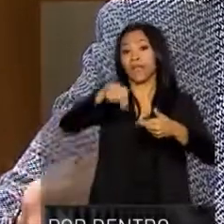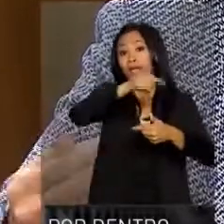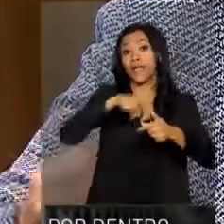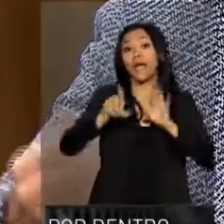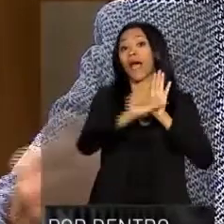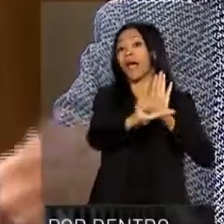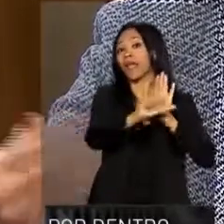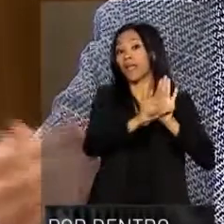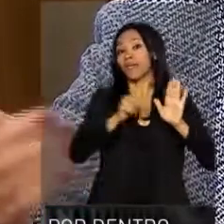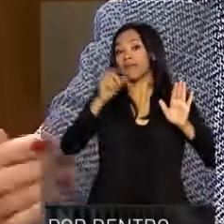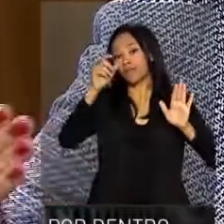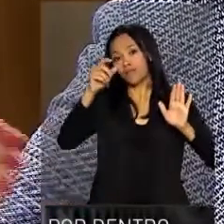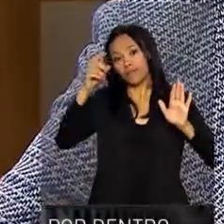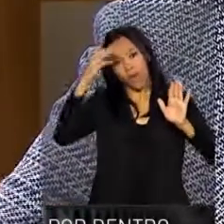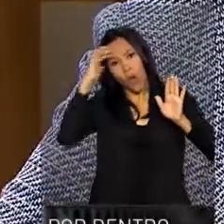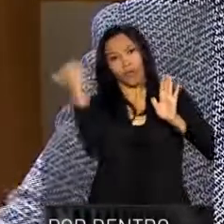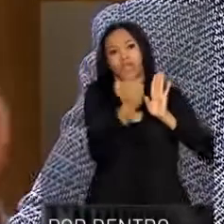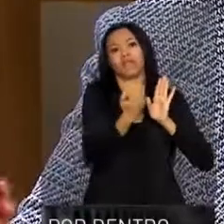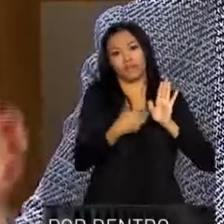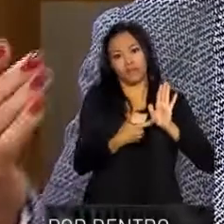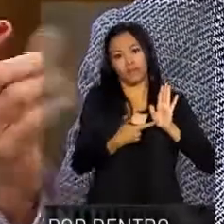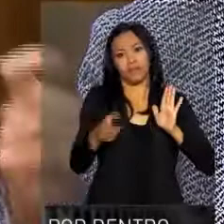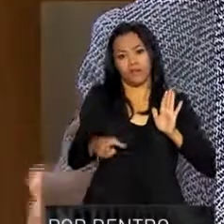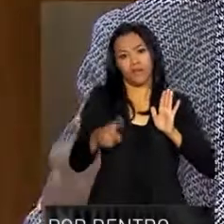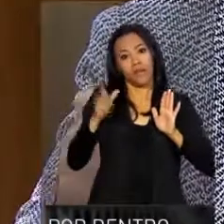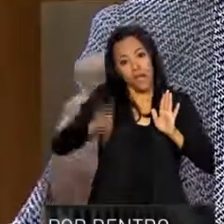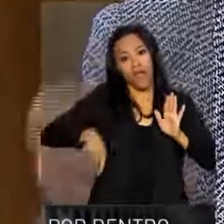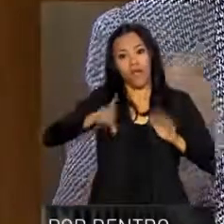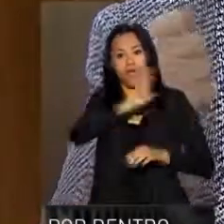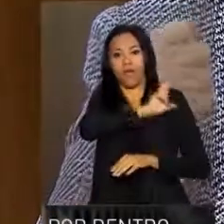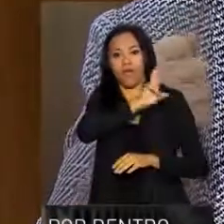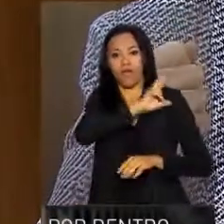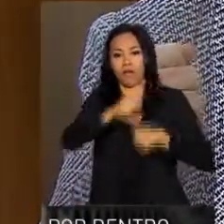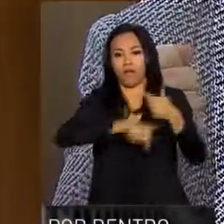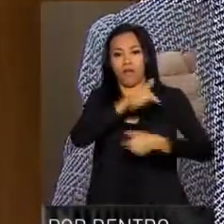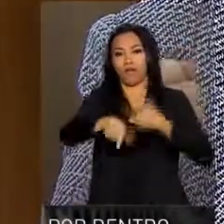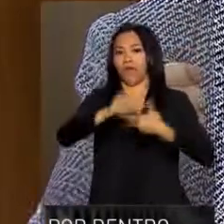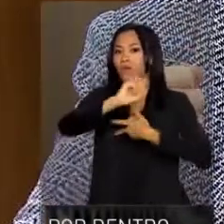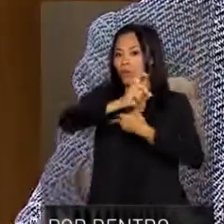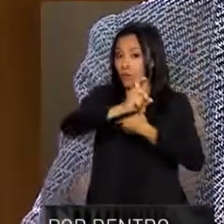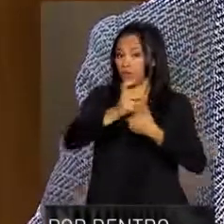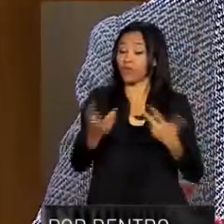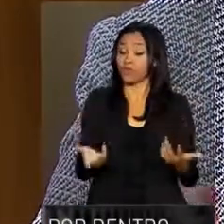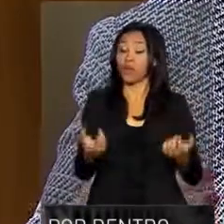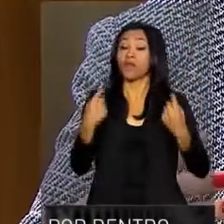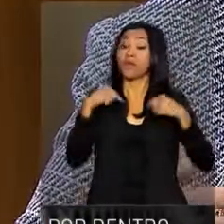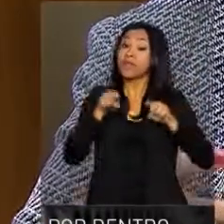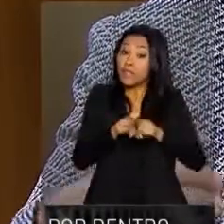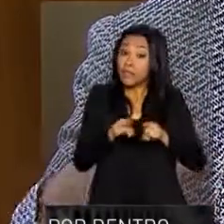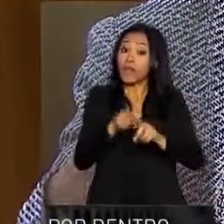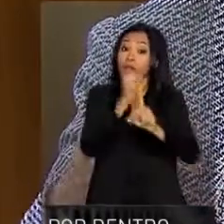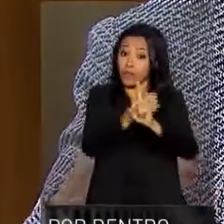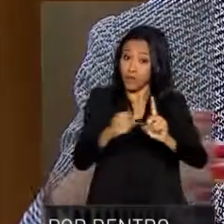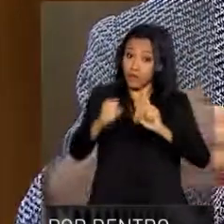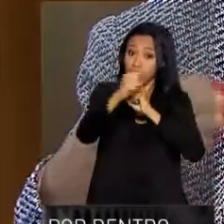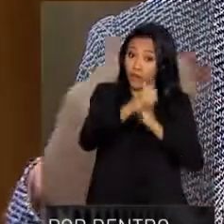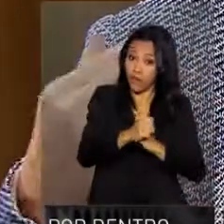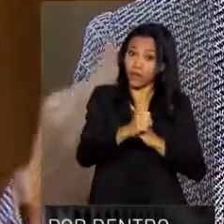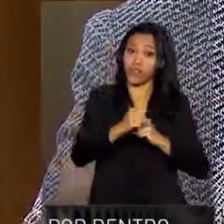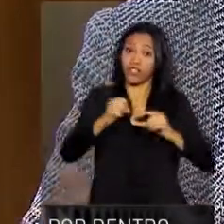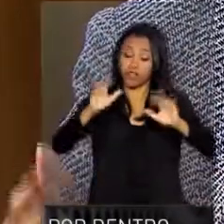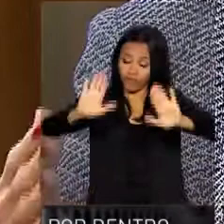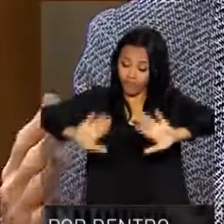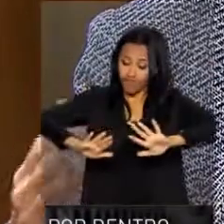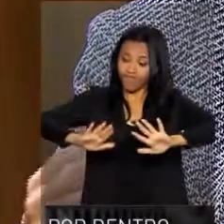lei por isso essa rede trabalhamos conjuntamente agora a sociedade também essa essa indignação de nós não